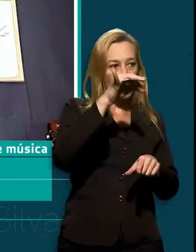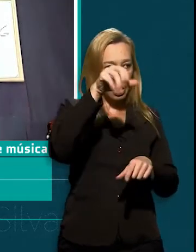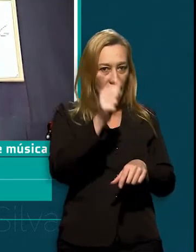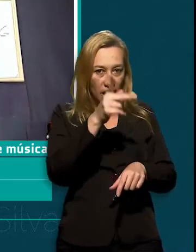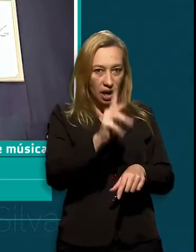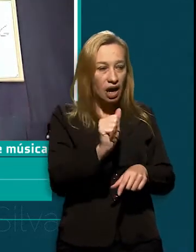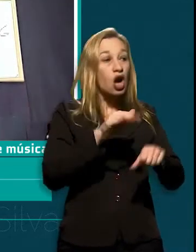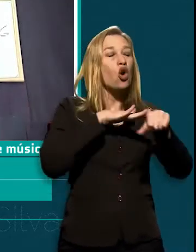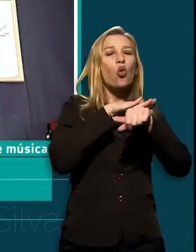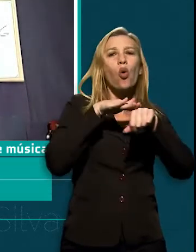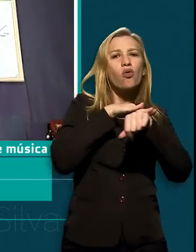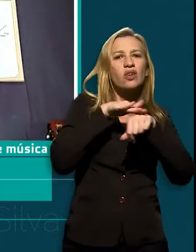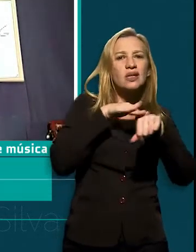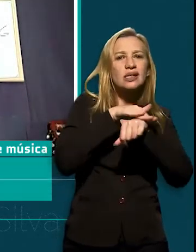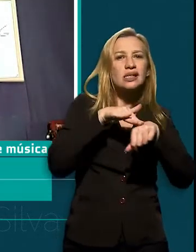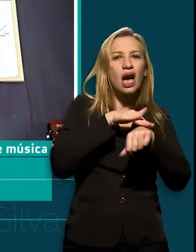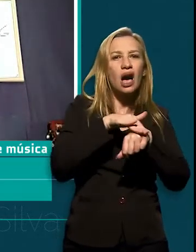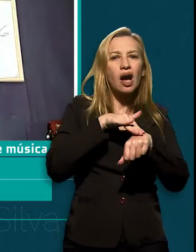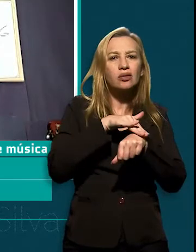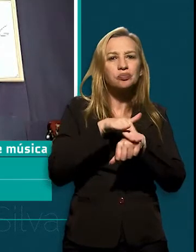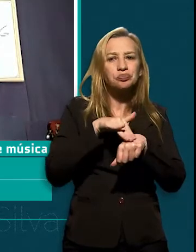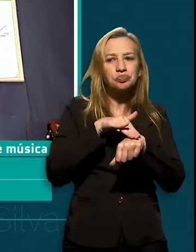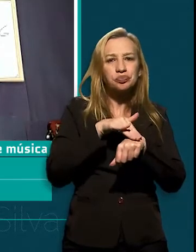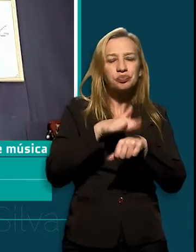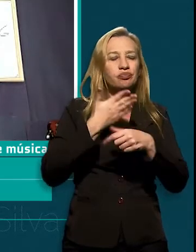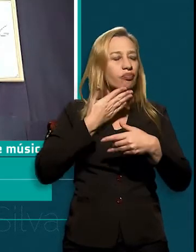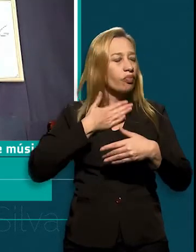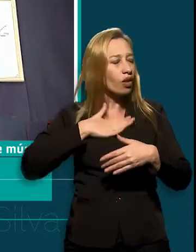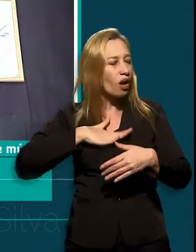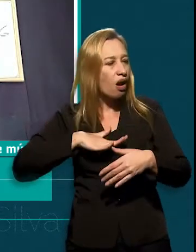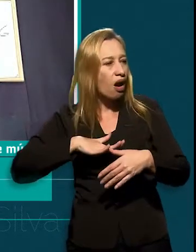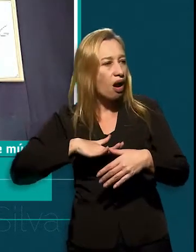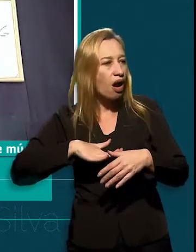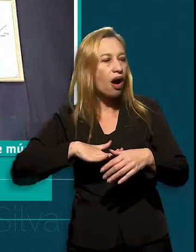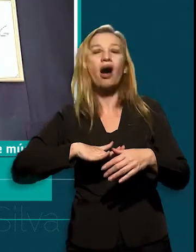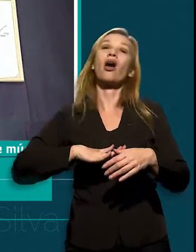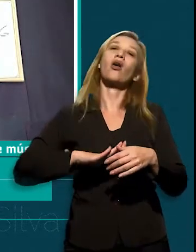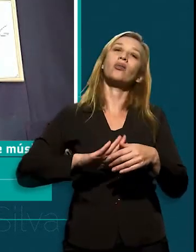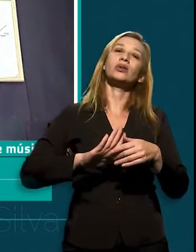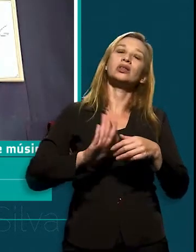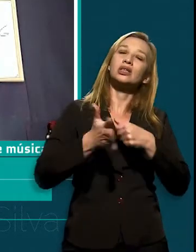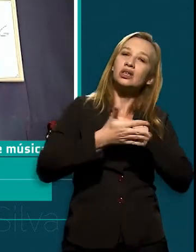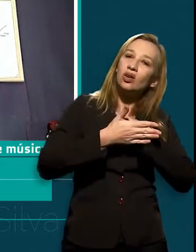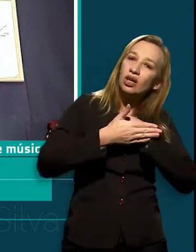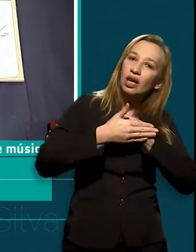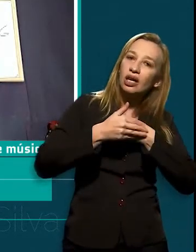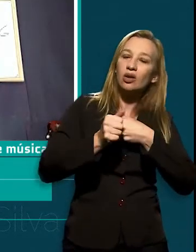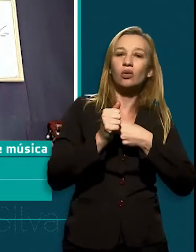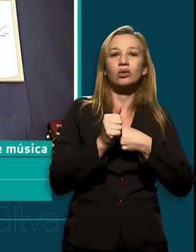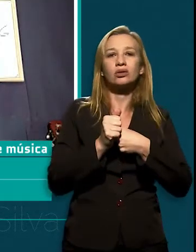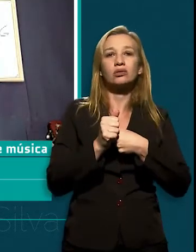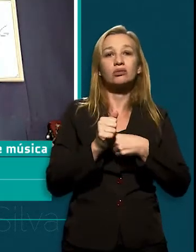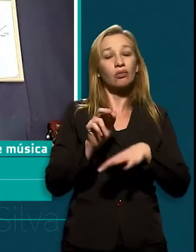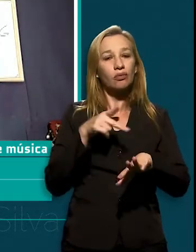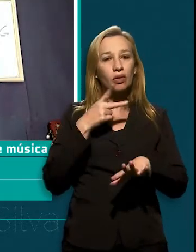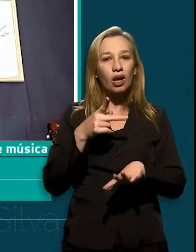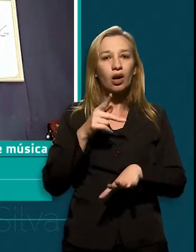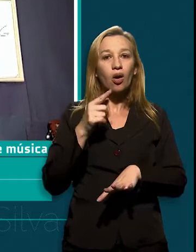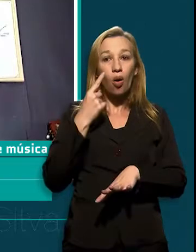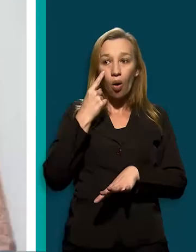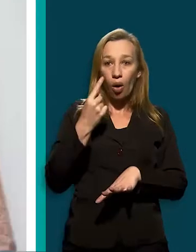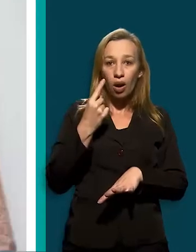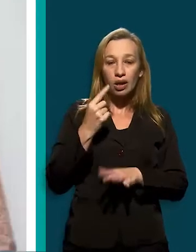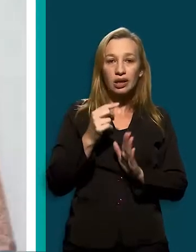dela, conversar de uma maneira doce, uma maneira mais carinhosa, e falar,